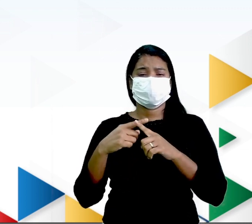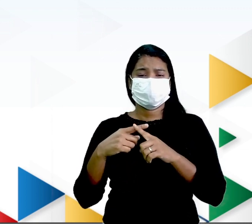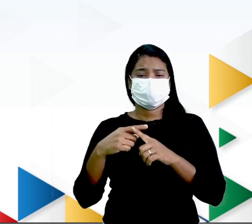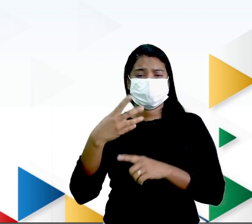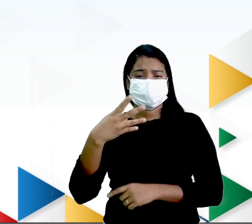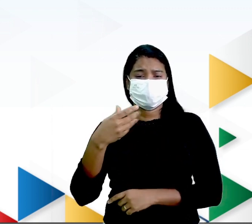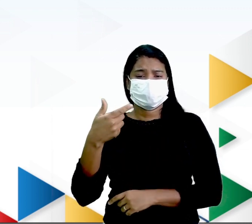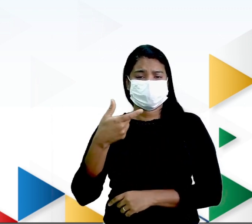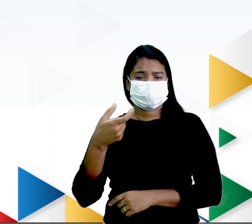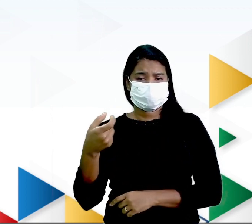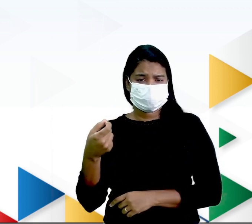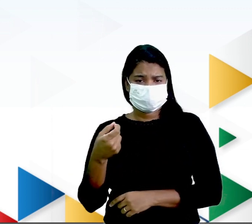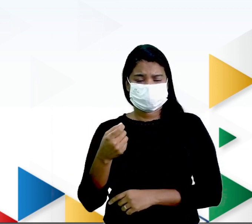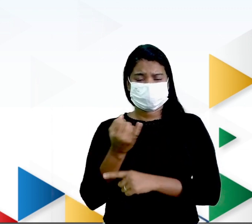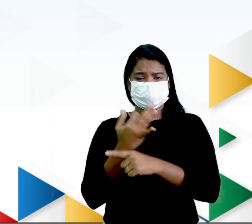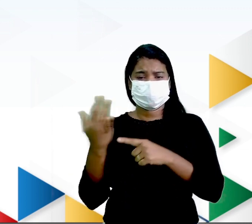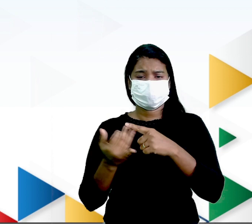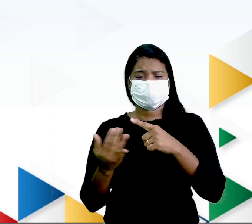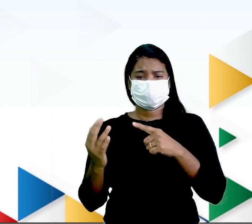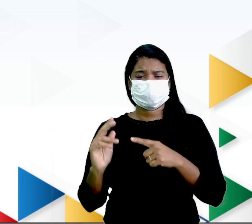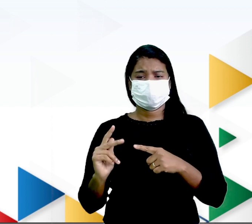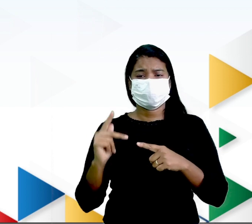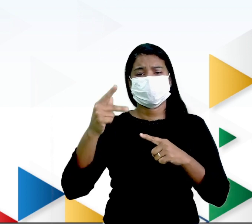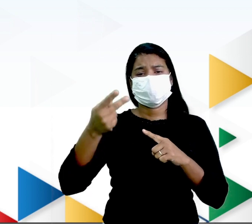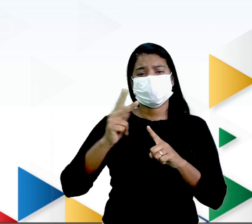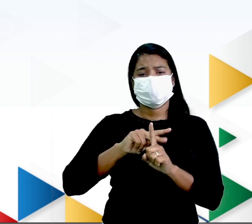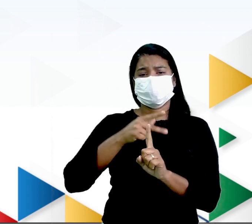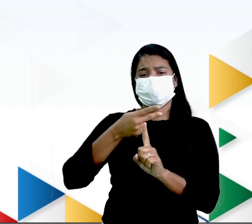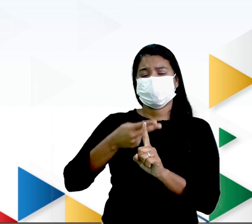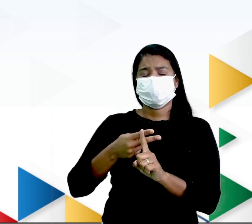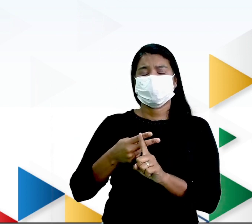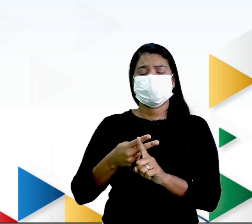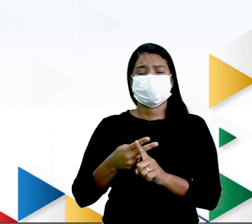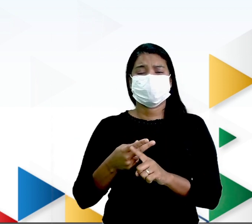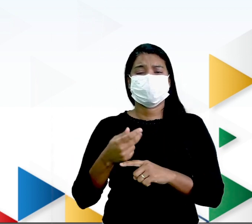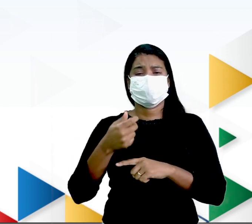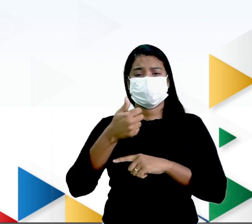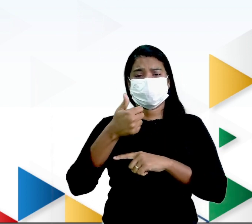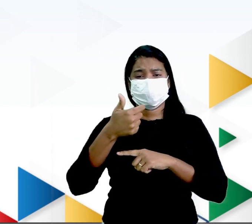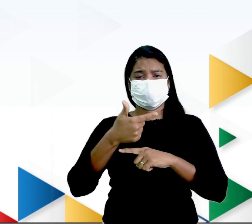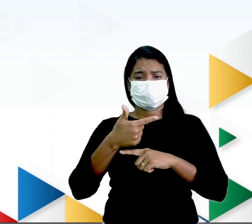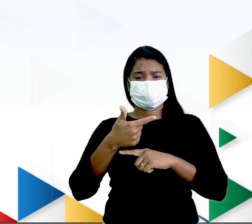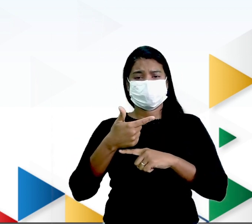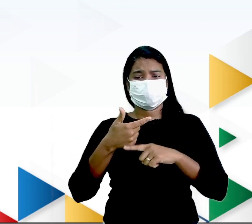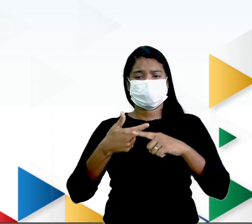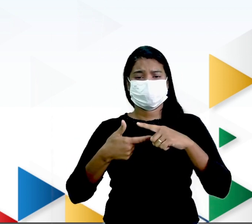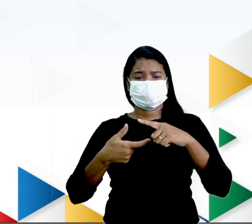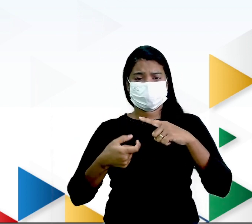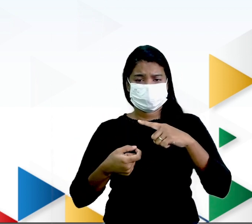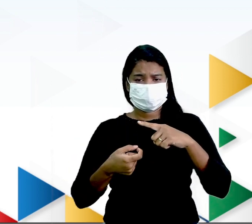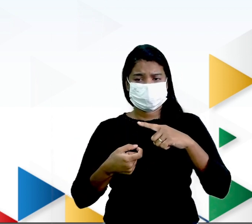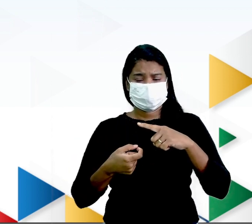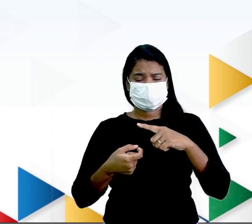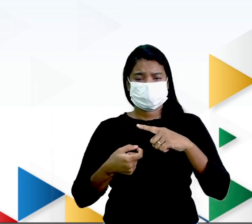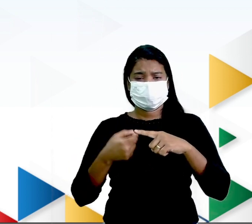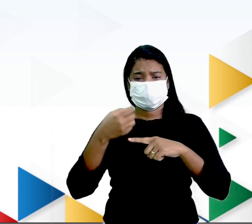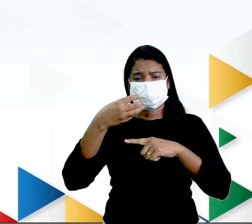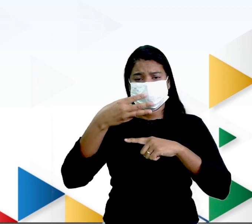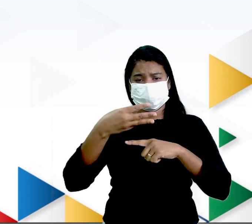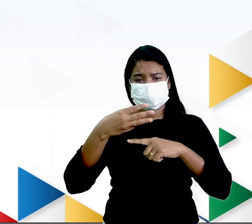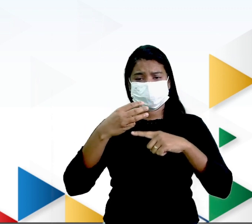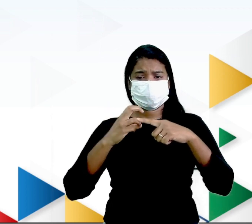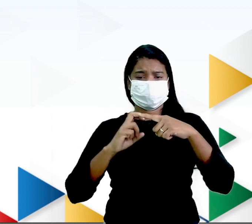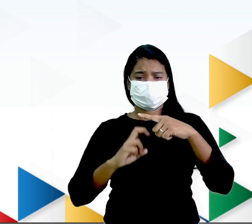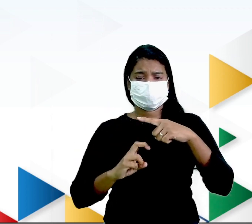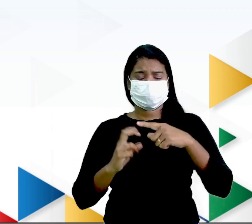é proporcional. Veja, 12 sobre 20 é proporcional a 3 sobre 5, tá? Se você